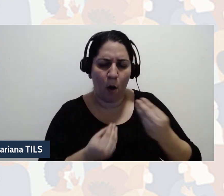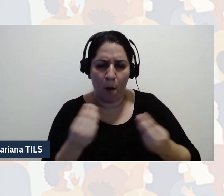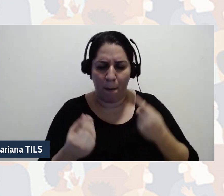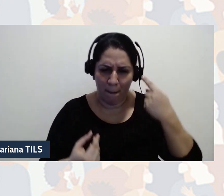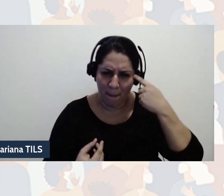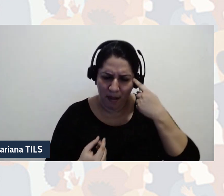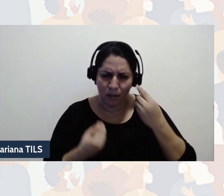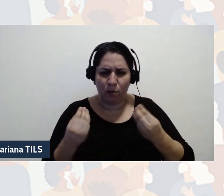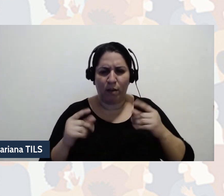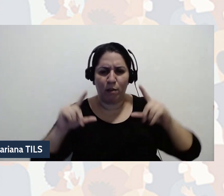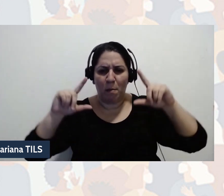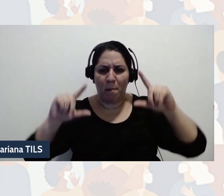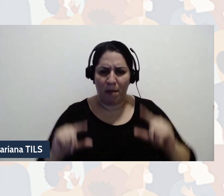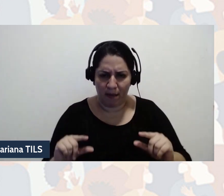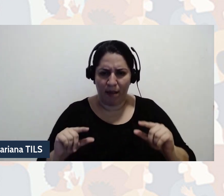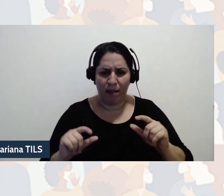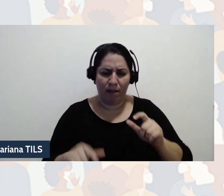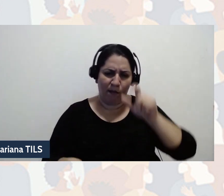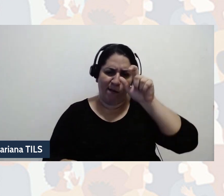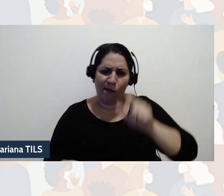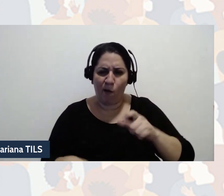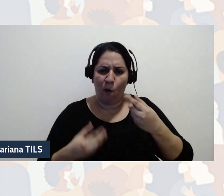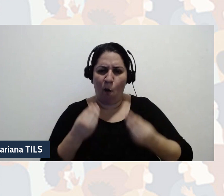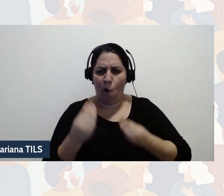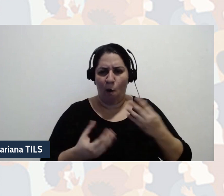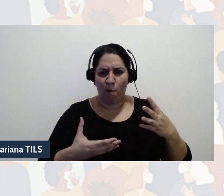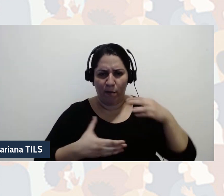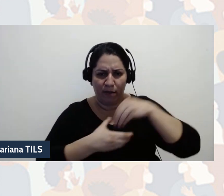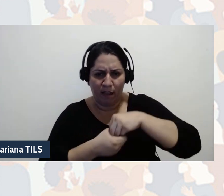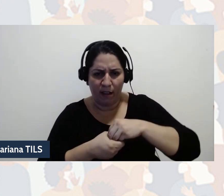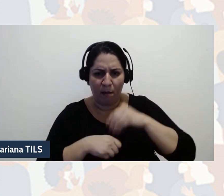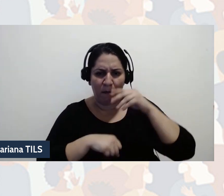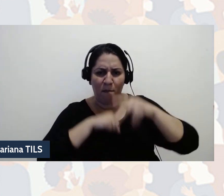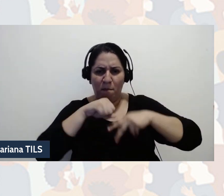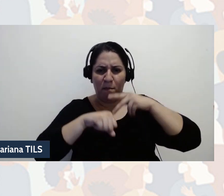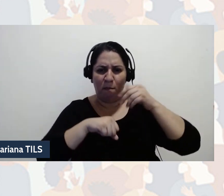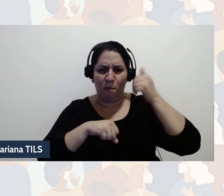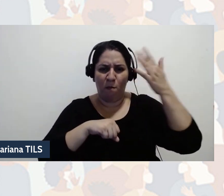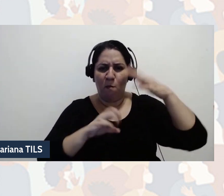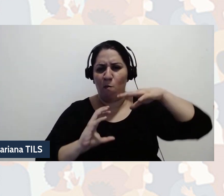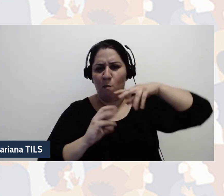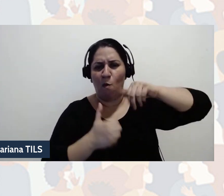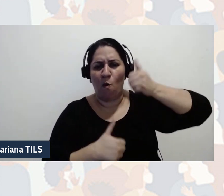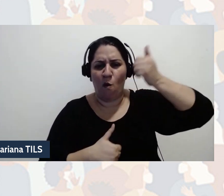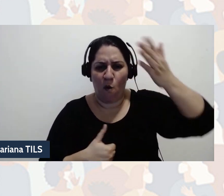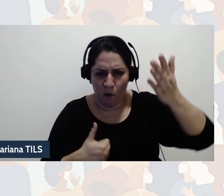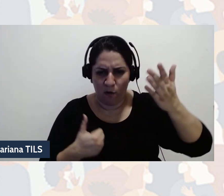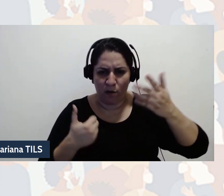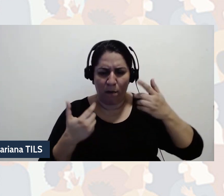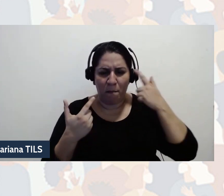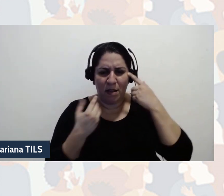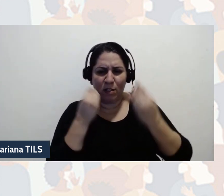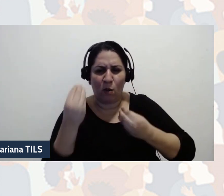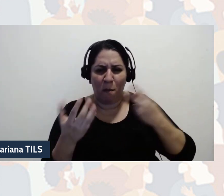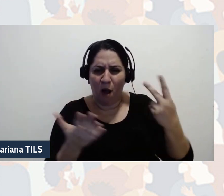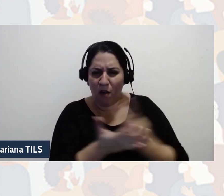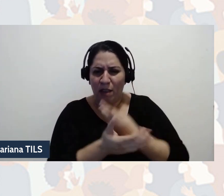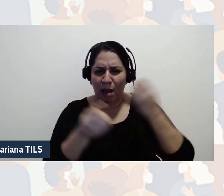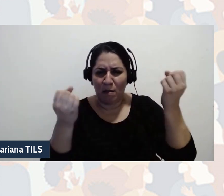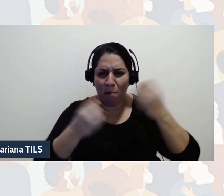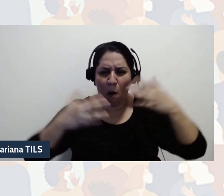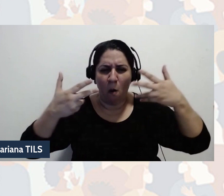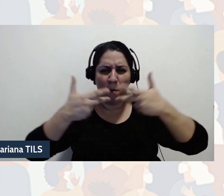binárias, alternativas para políticas reprodutivas e saídas para cenários apocalípticos. Durante muito